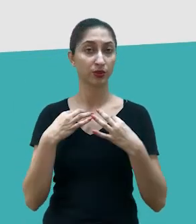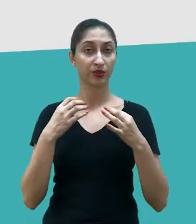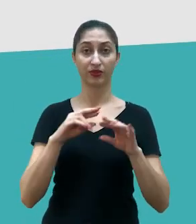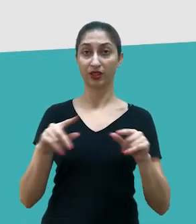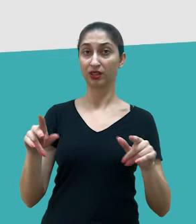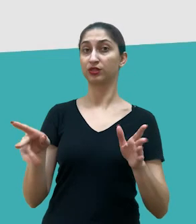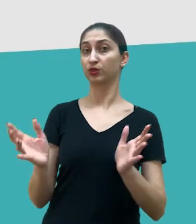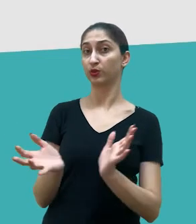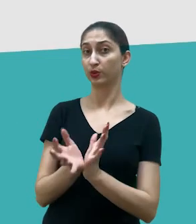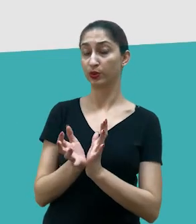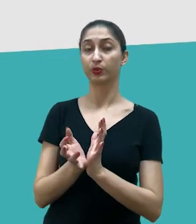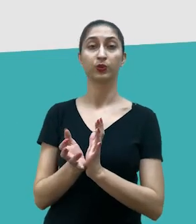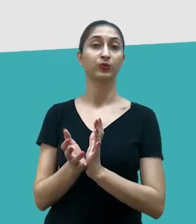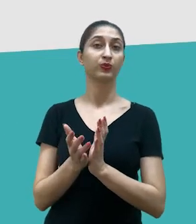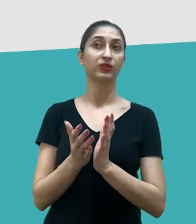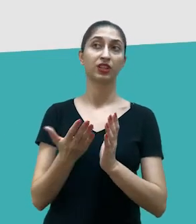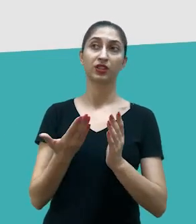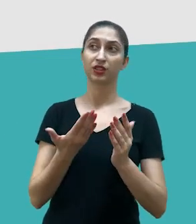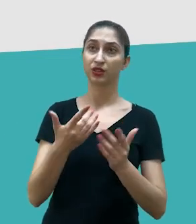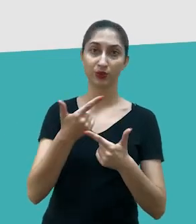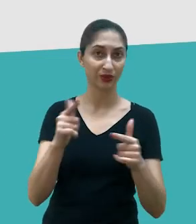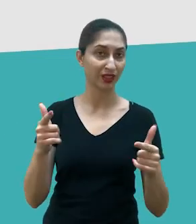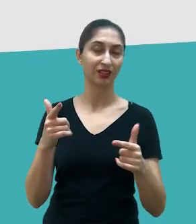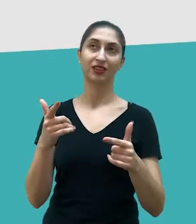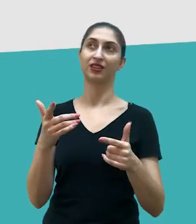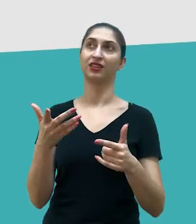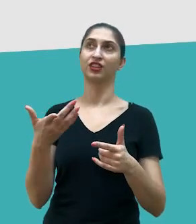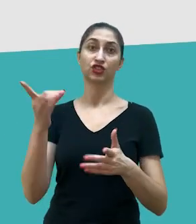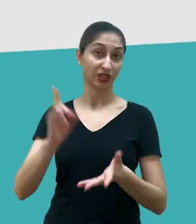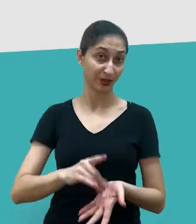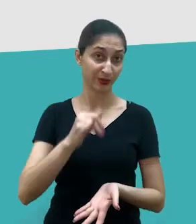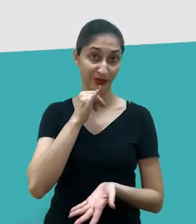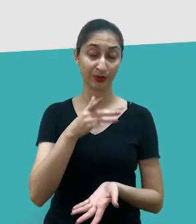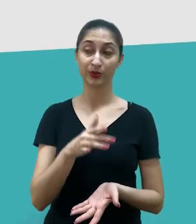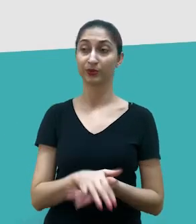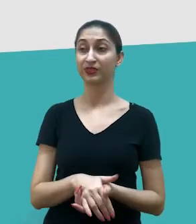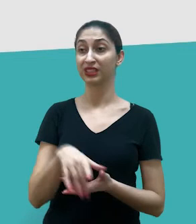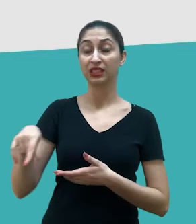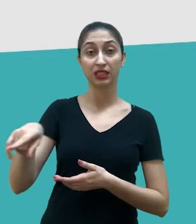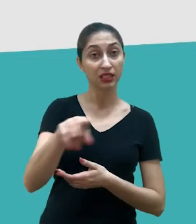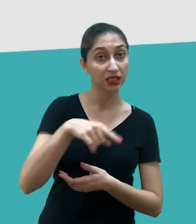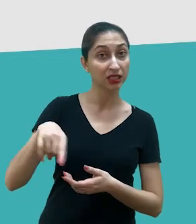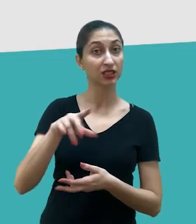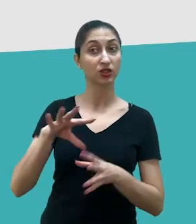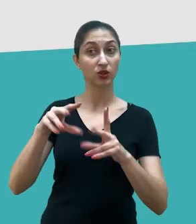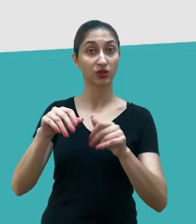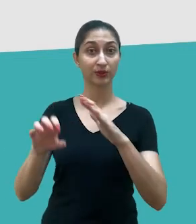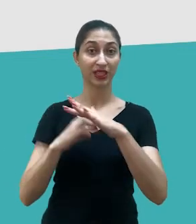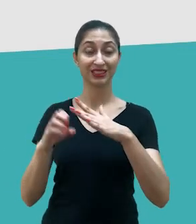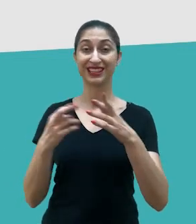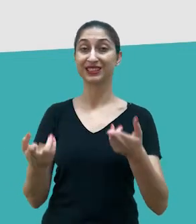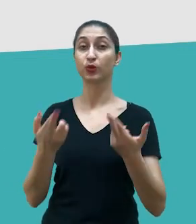grupos comunitários desprivilegiados de direitos, e que são responsáveis, e que